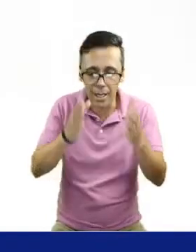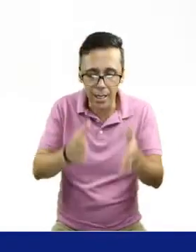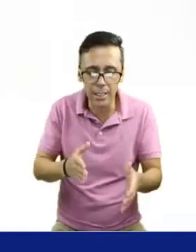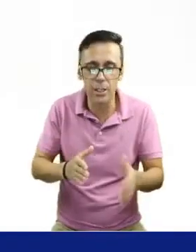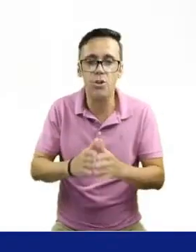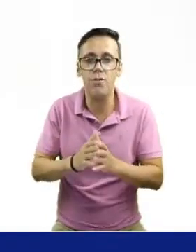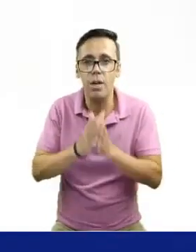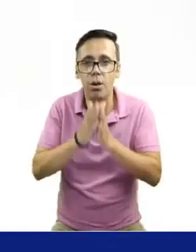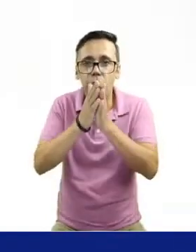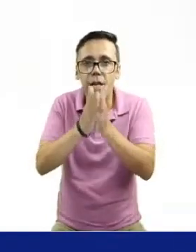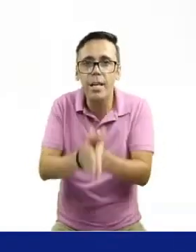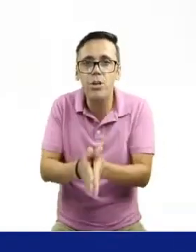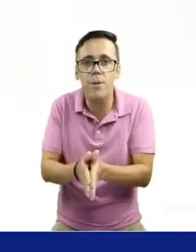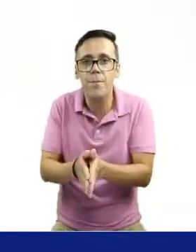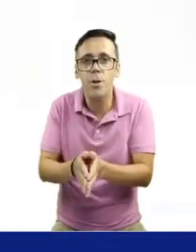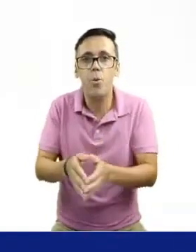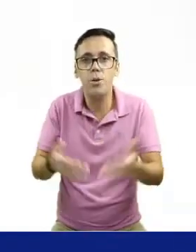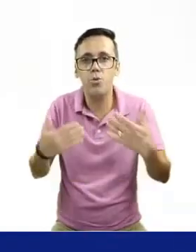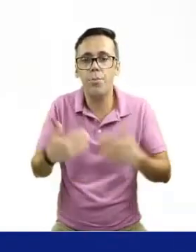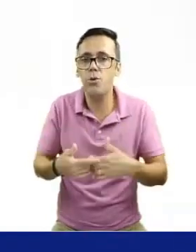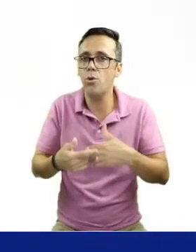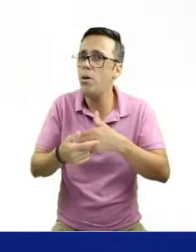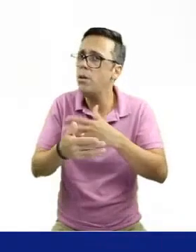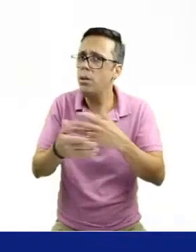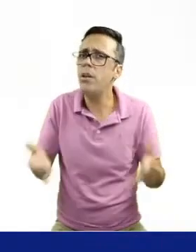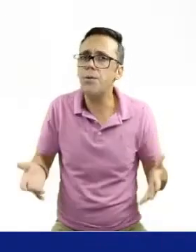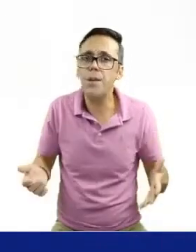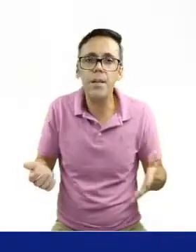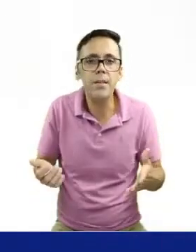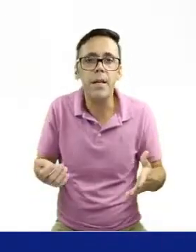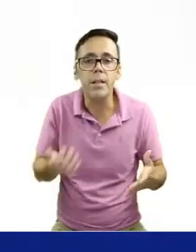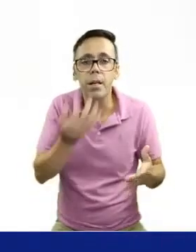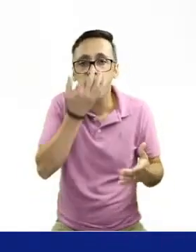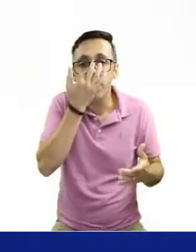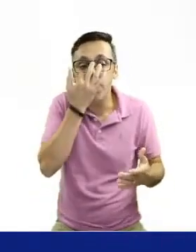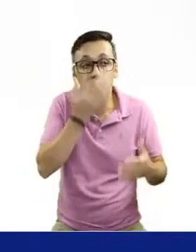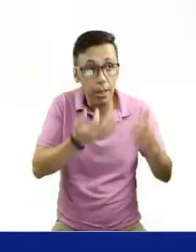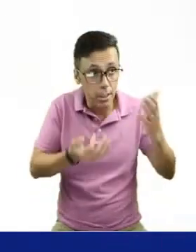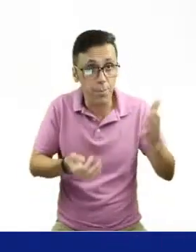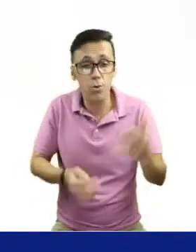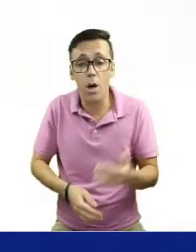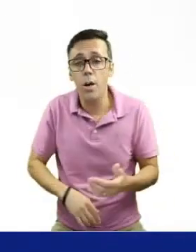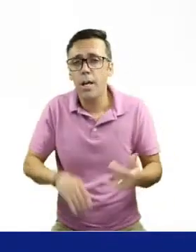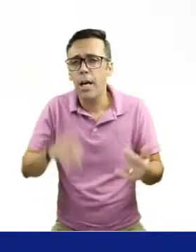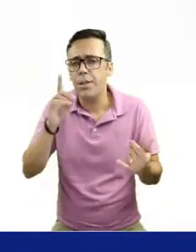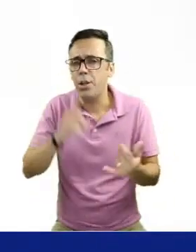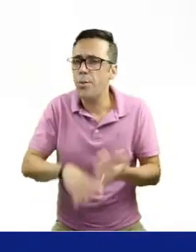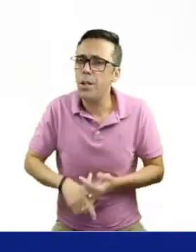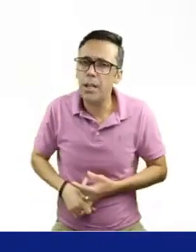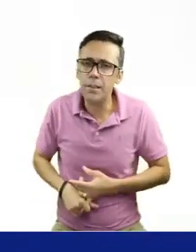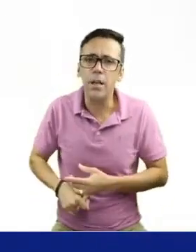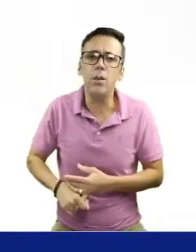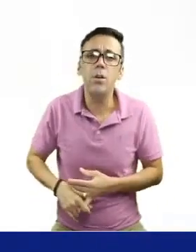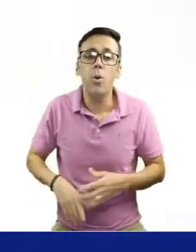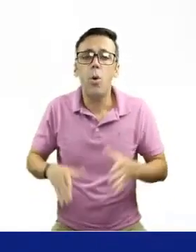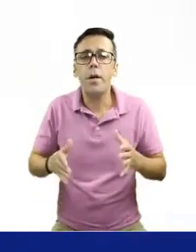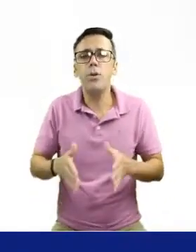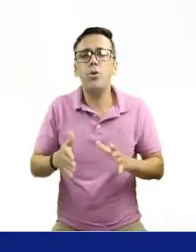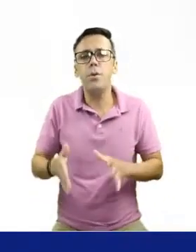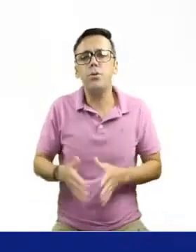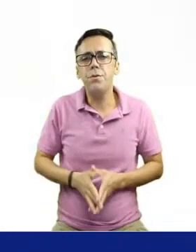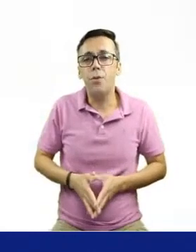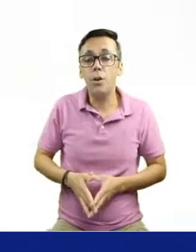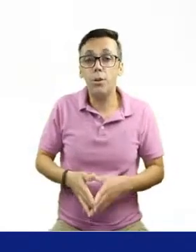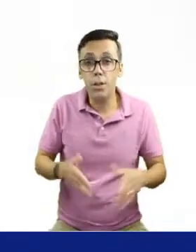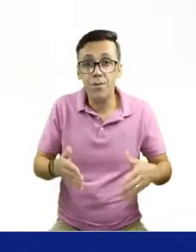estiver ali bacana estiver coerente com a sua pessoa não será aceita Então vale aqui pessoal carteira de habilitação